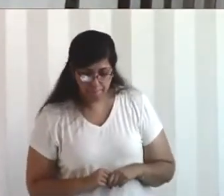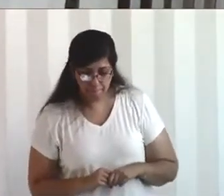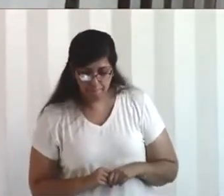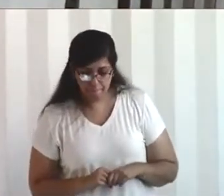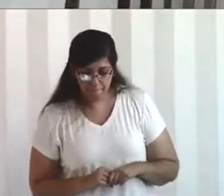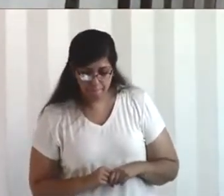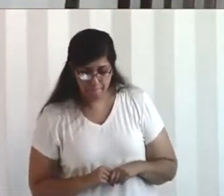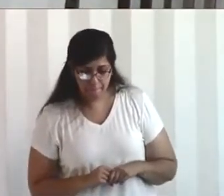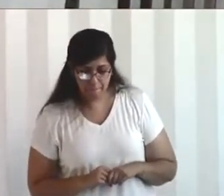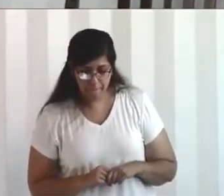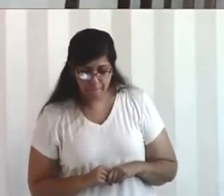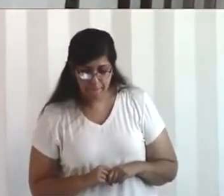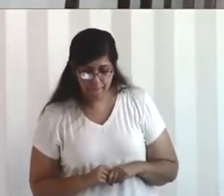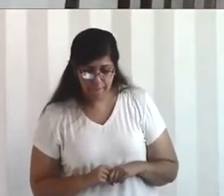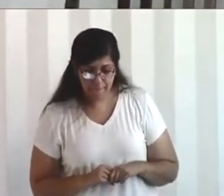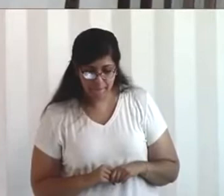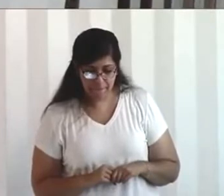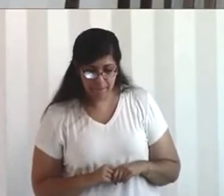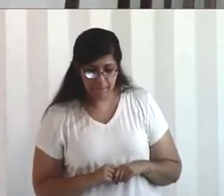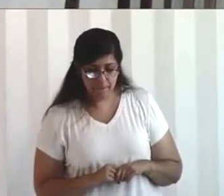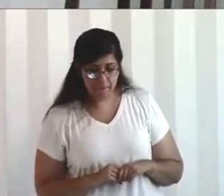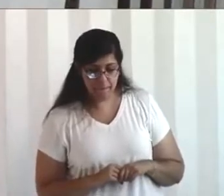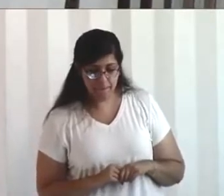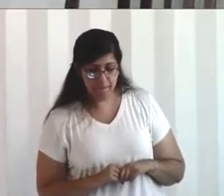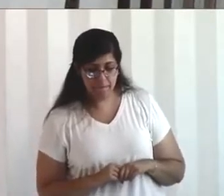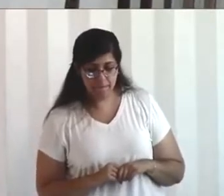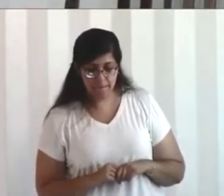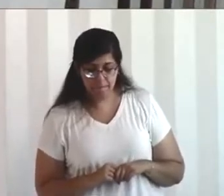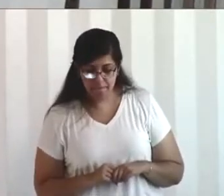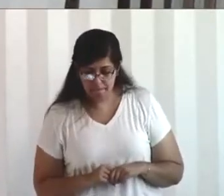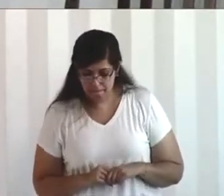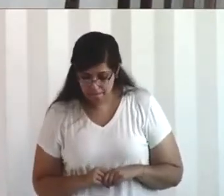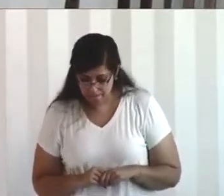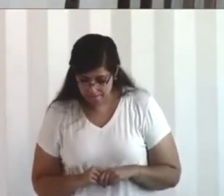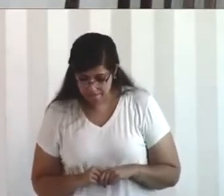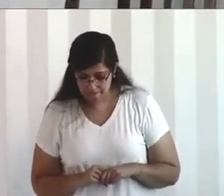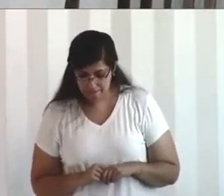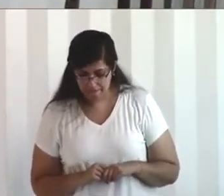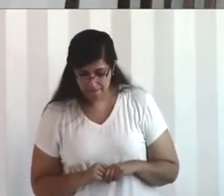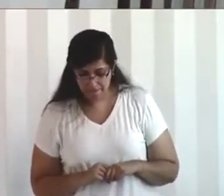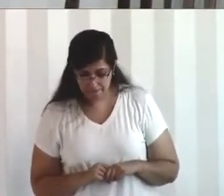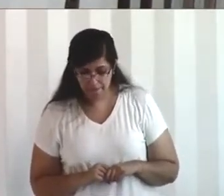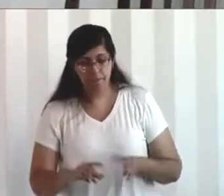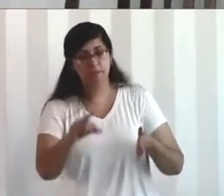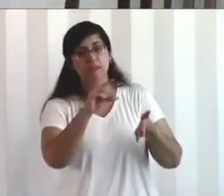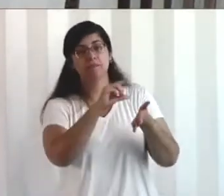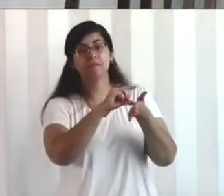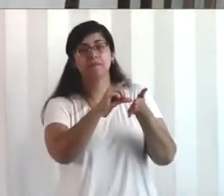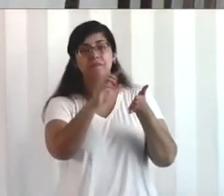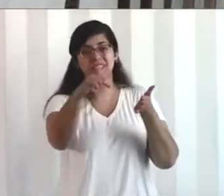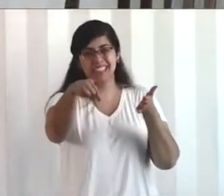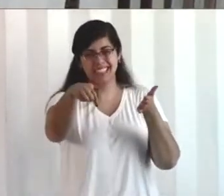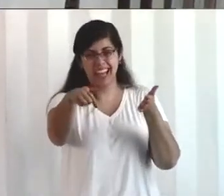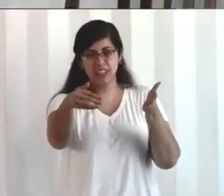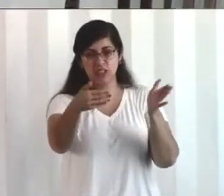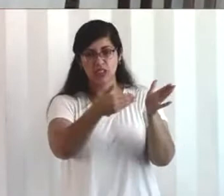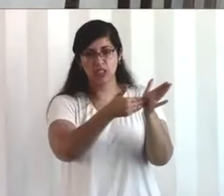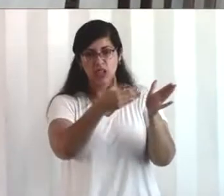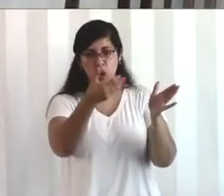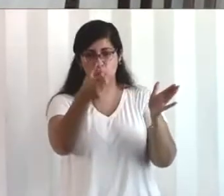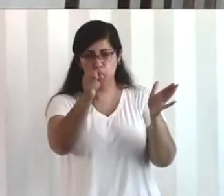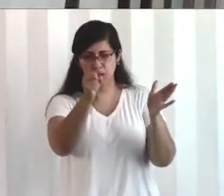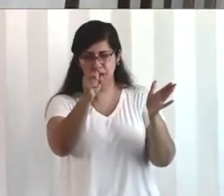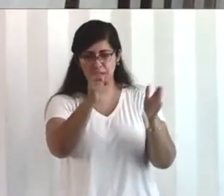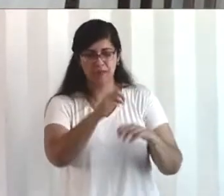na cidade de Corinto, é o que está no versículo 7, no versículo 8.